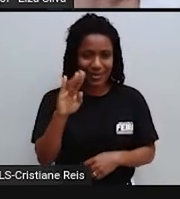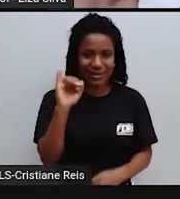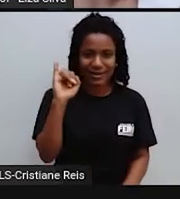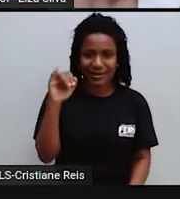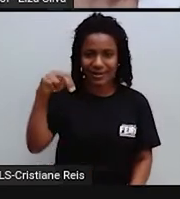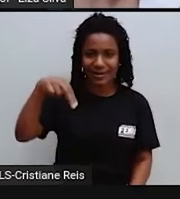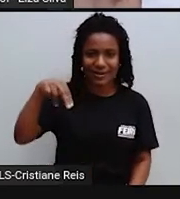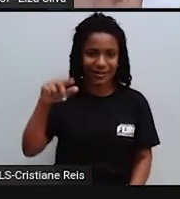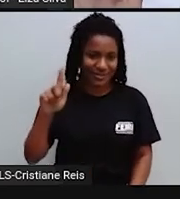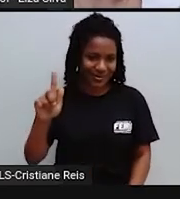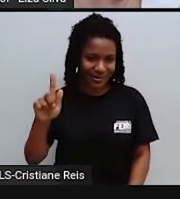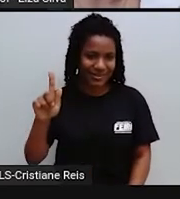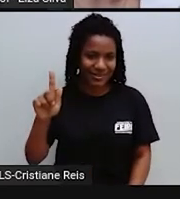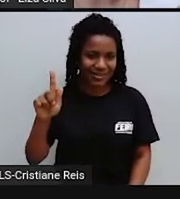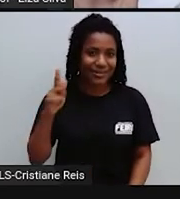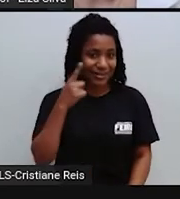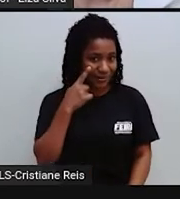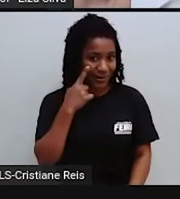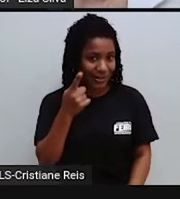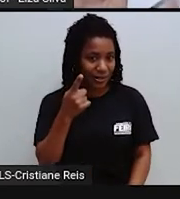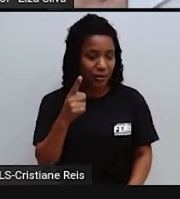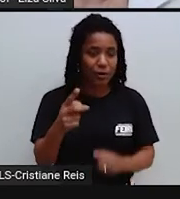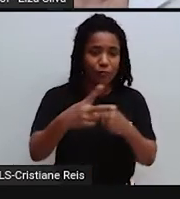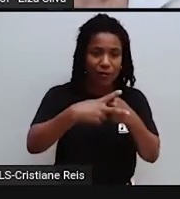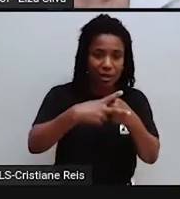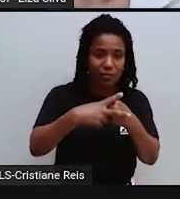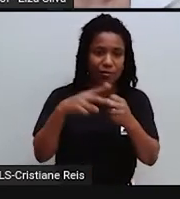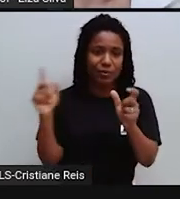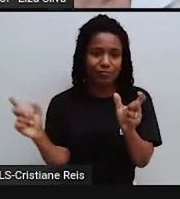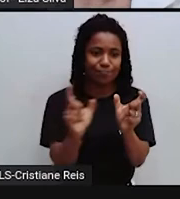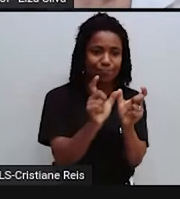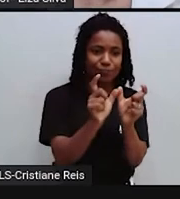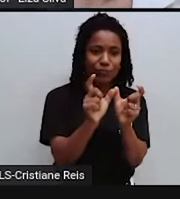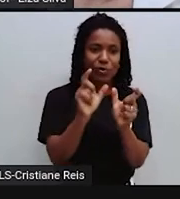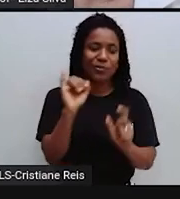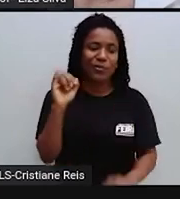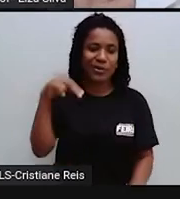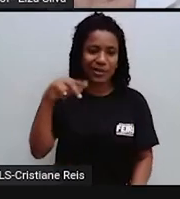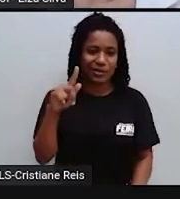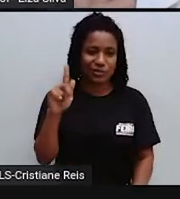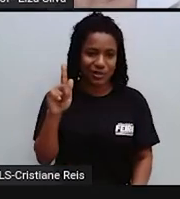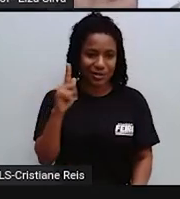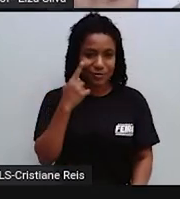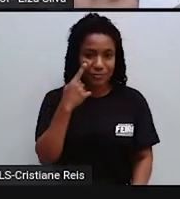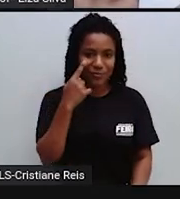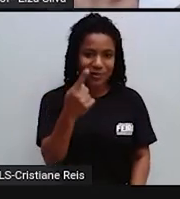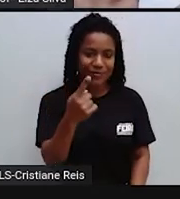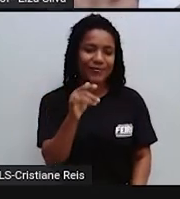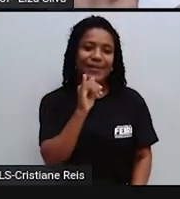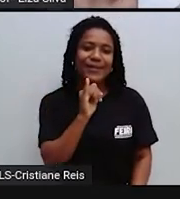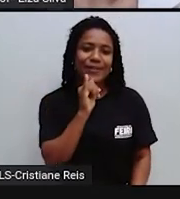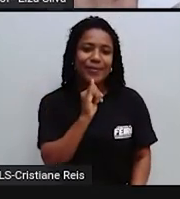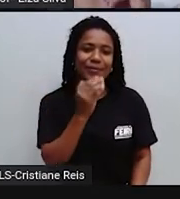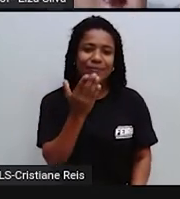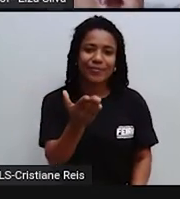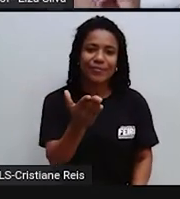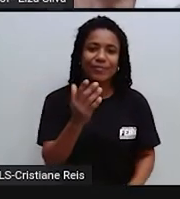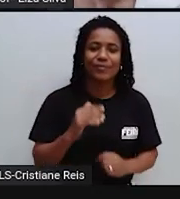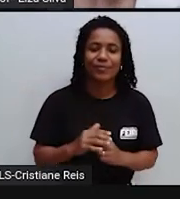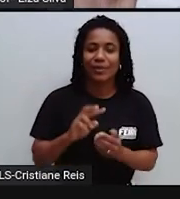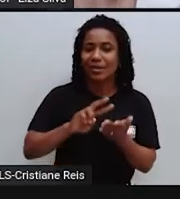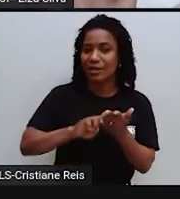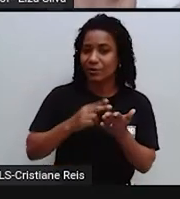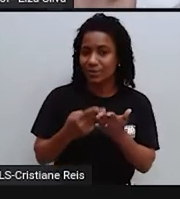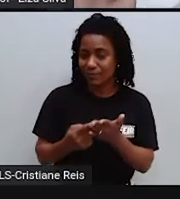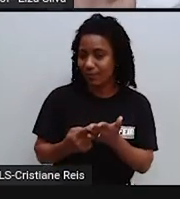ing, ing. Vamos ver aqui alguns exemplos. I am speaking to you. Eu estou falando